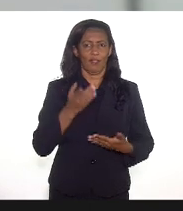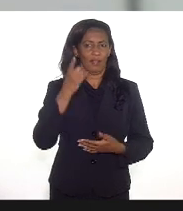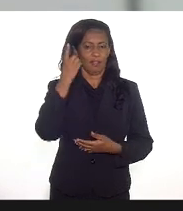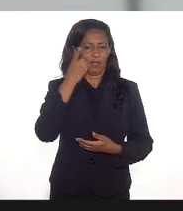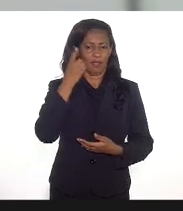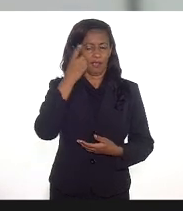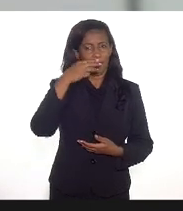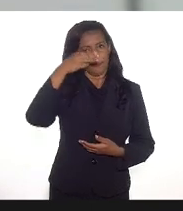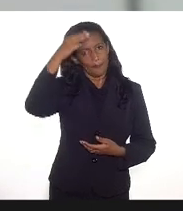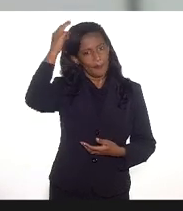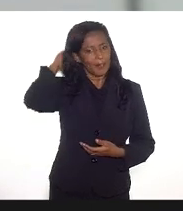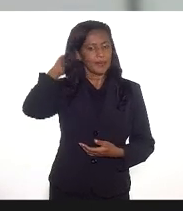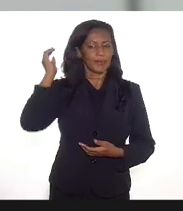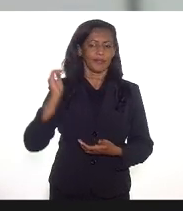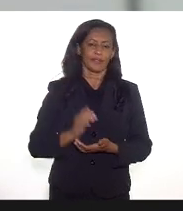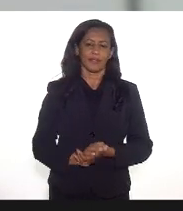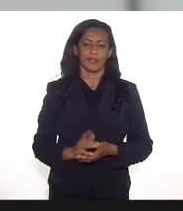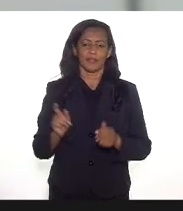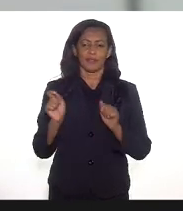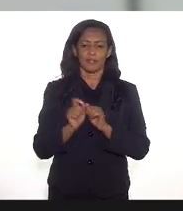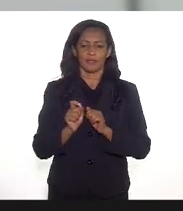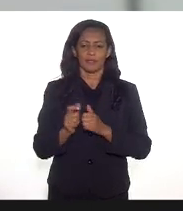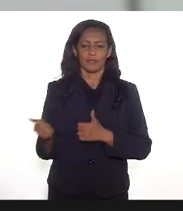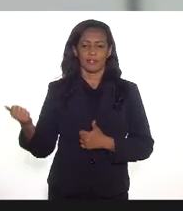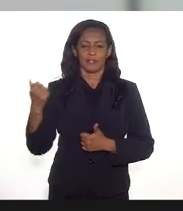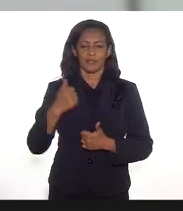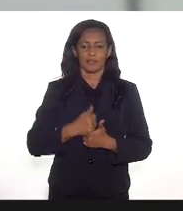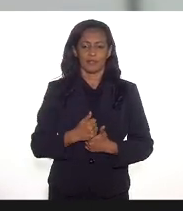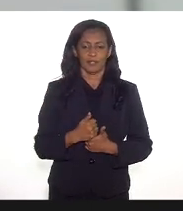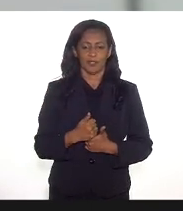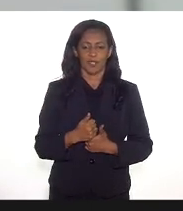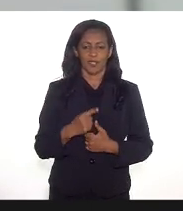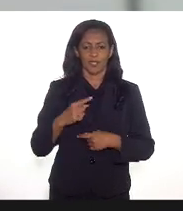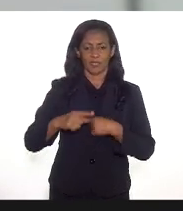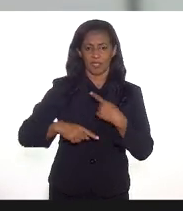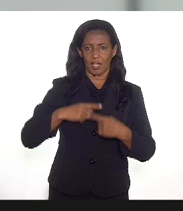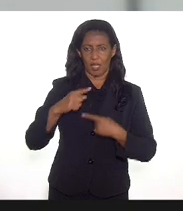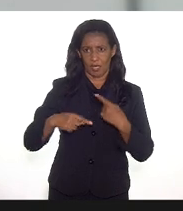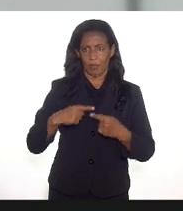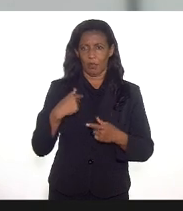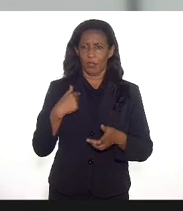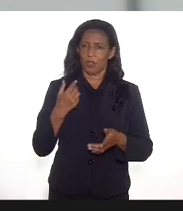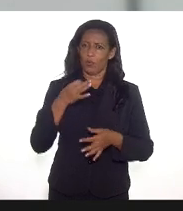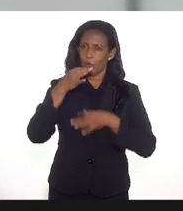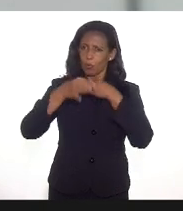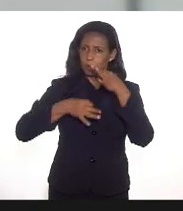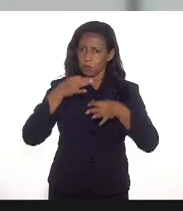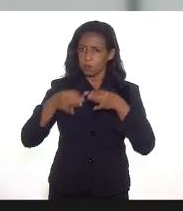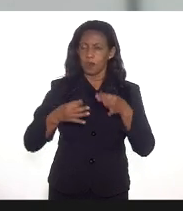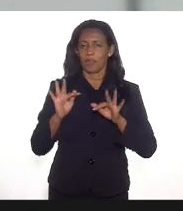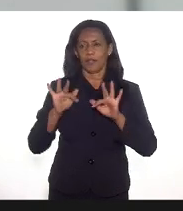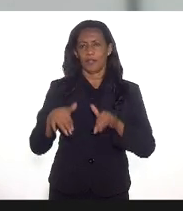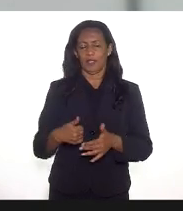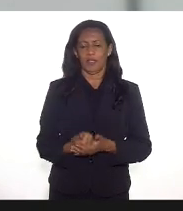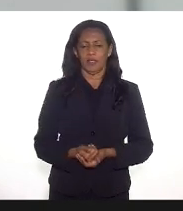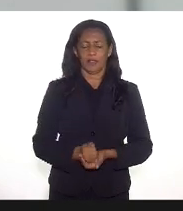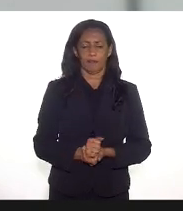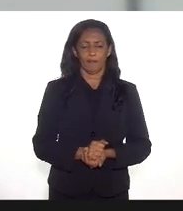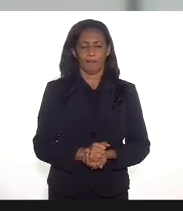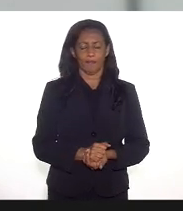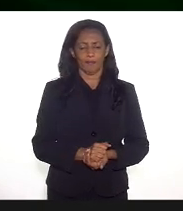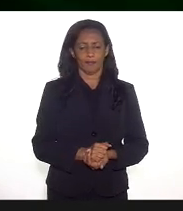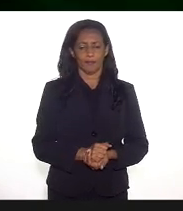Márcio Pacheco para fazer uso da palavra, que depois dele eu vou fazer uns comentários finais e encerrar. Deputado Márcio Pacheco, por